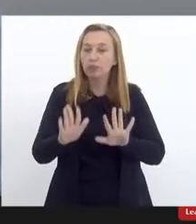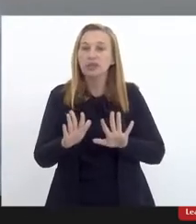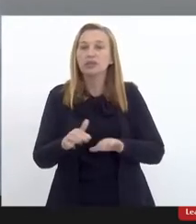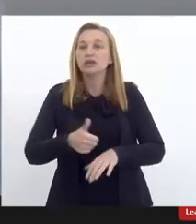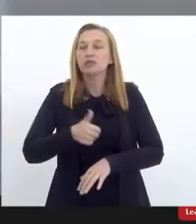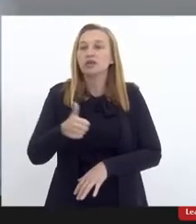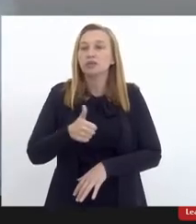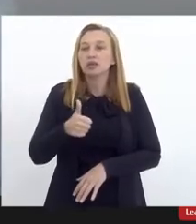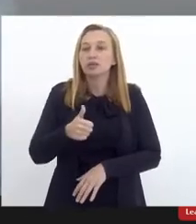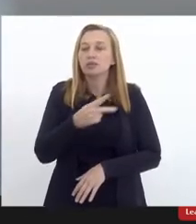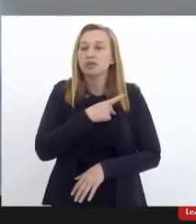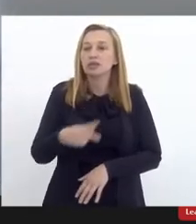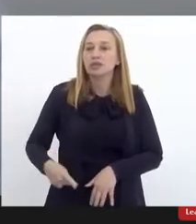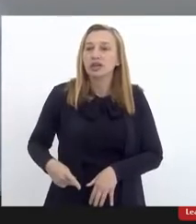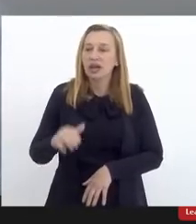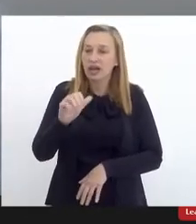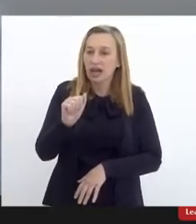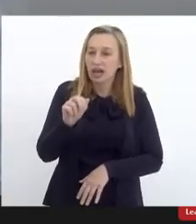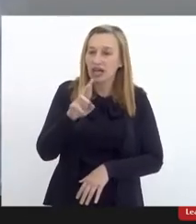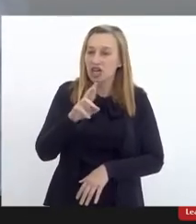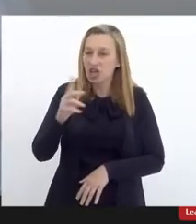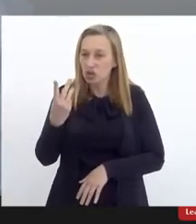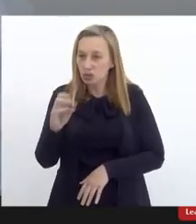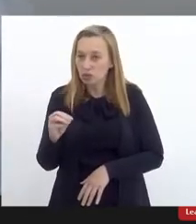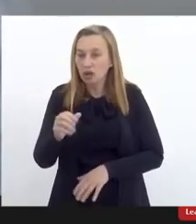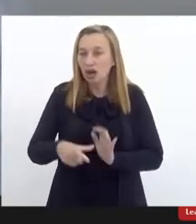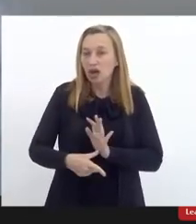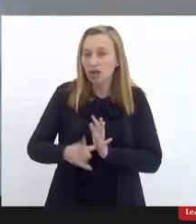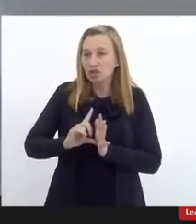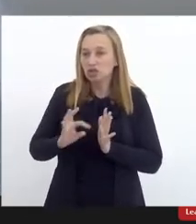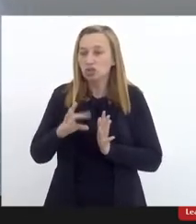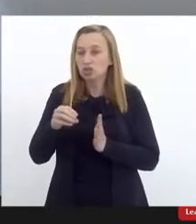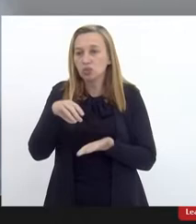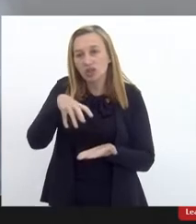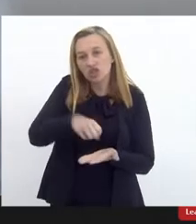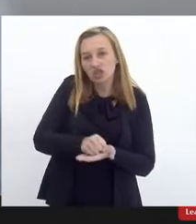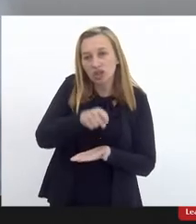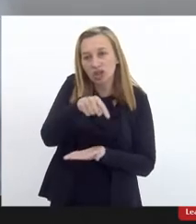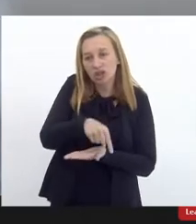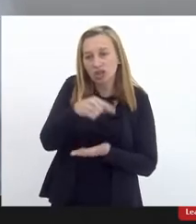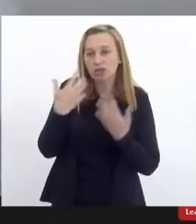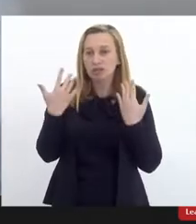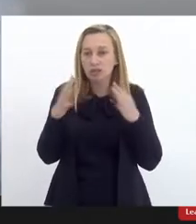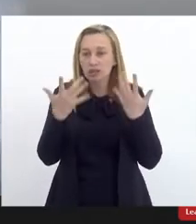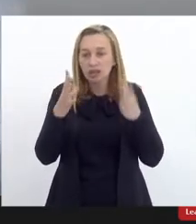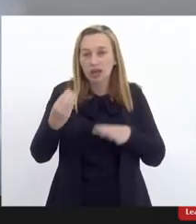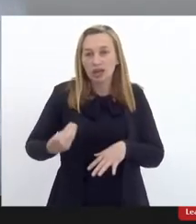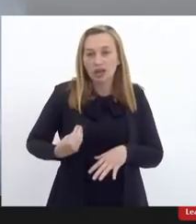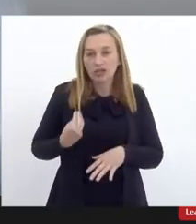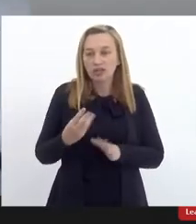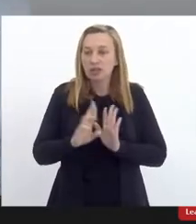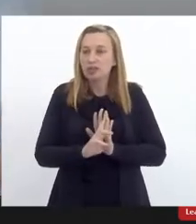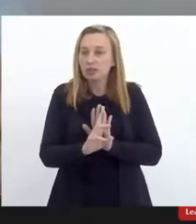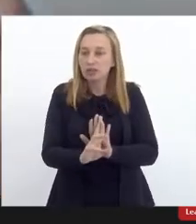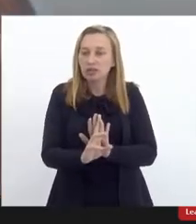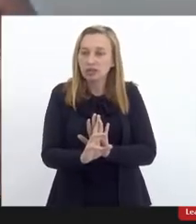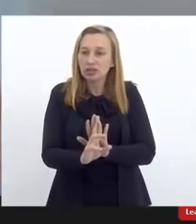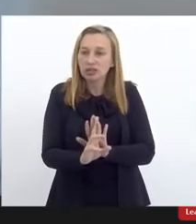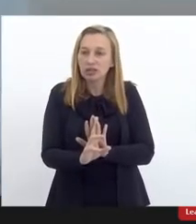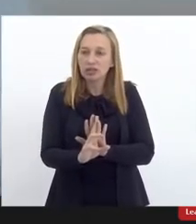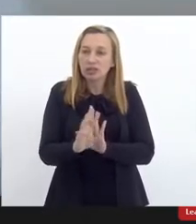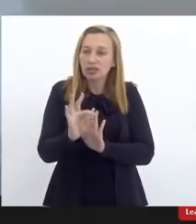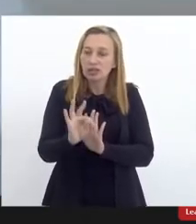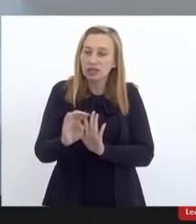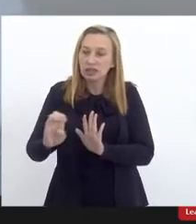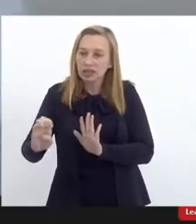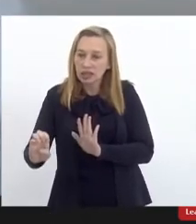primeiro, presidente Carrilho, aliás, eu queria, antes de mais nada, também registrar aqui e saudar a presença da representação do TCE,